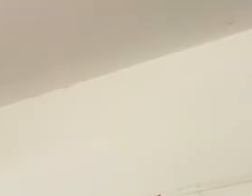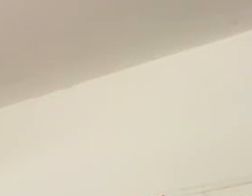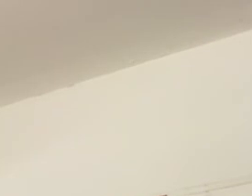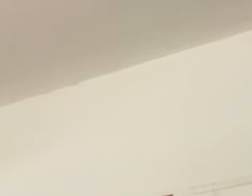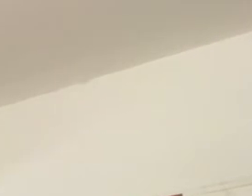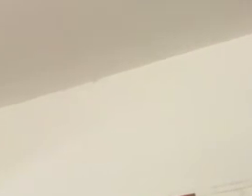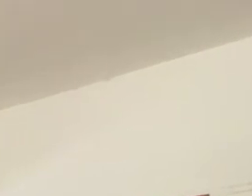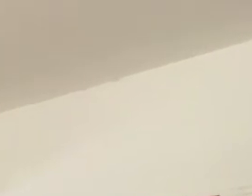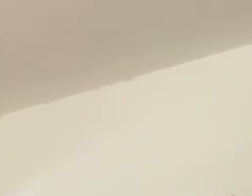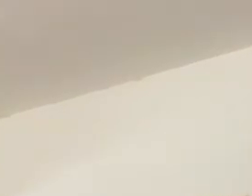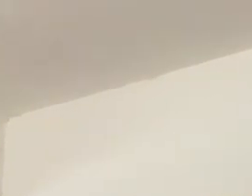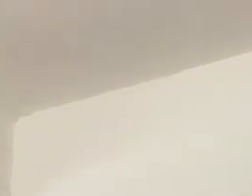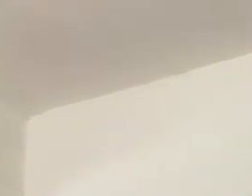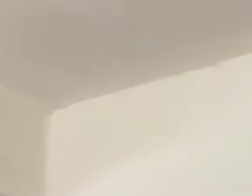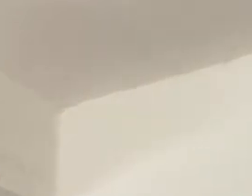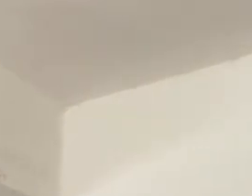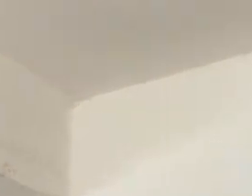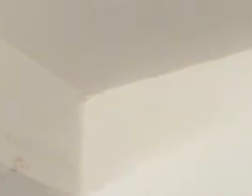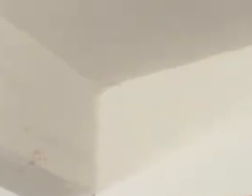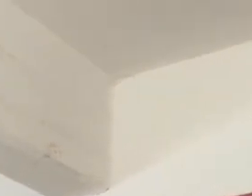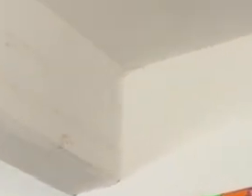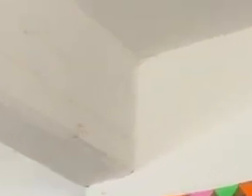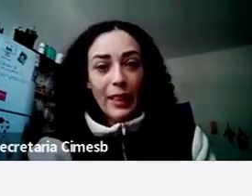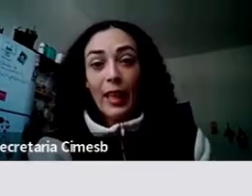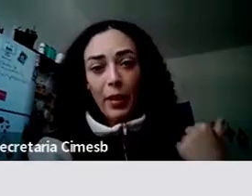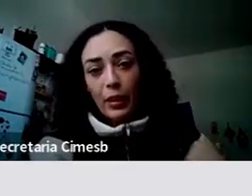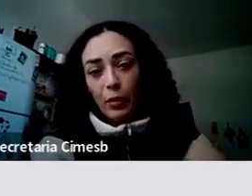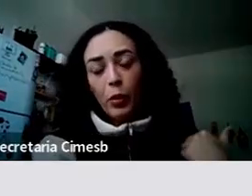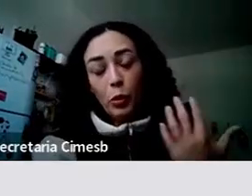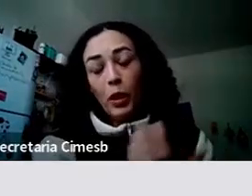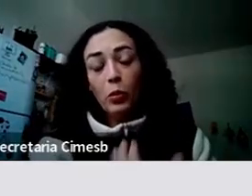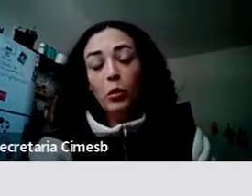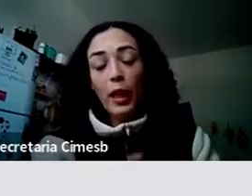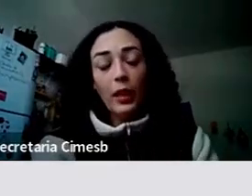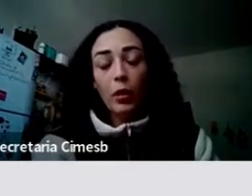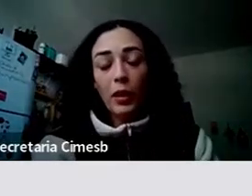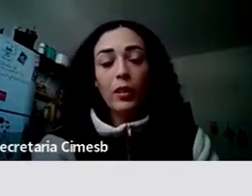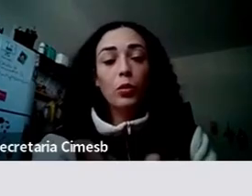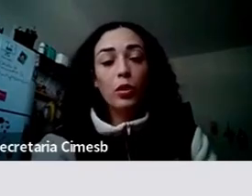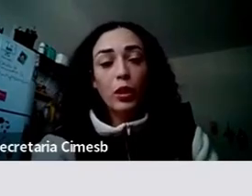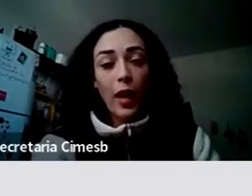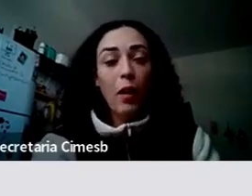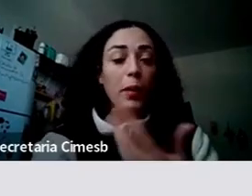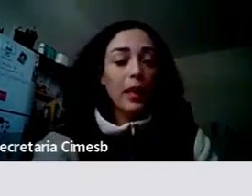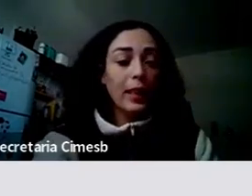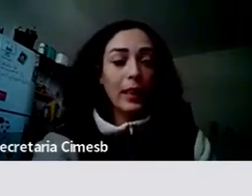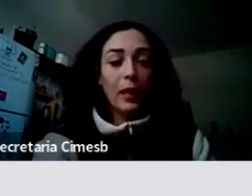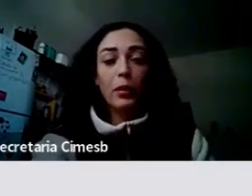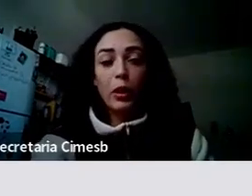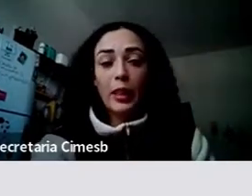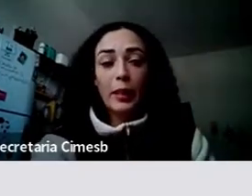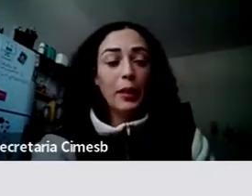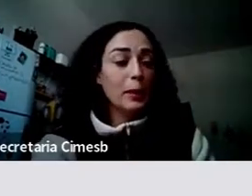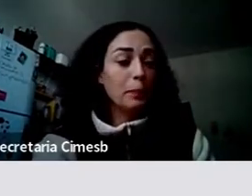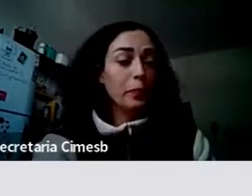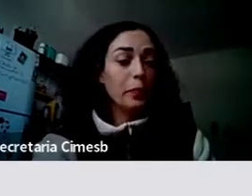era obrigatório ter intérprete de Libras na escola. Até que a mãe do meu último aluno entra com uma ação judicial para ter